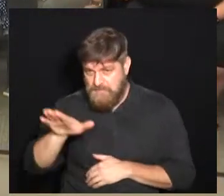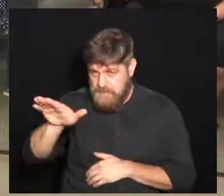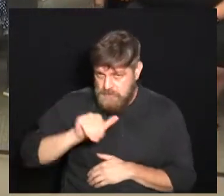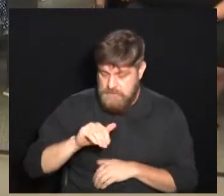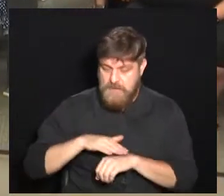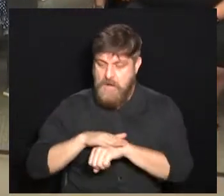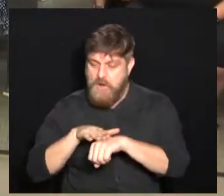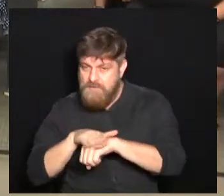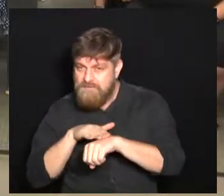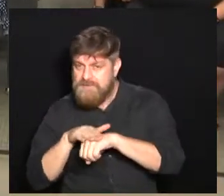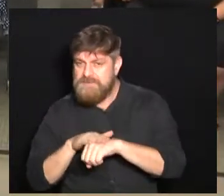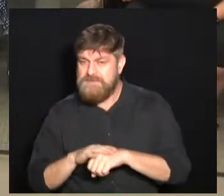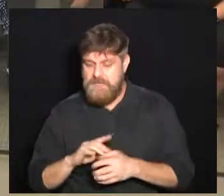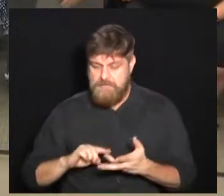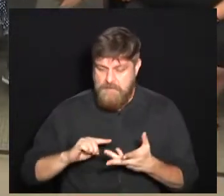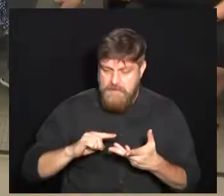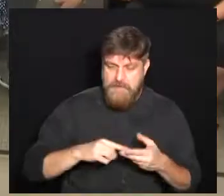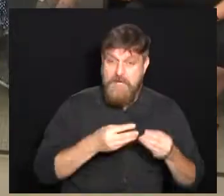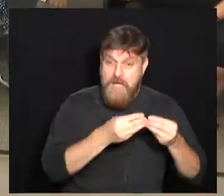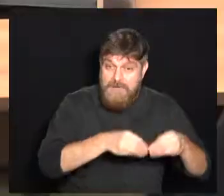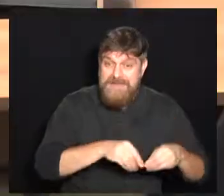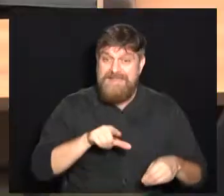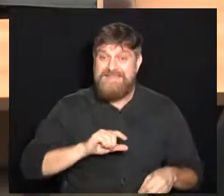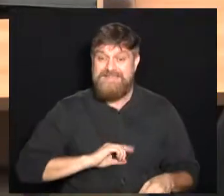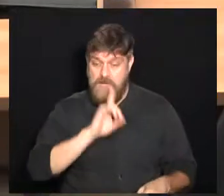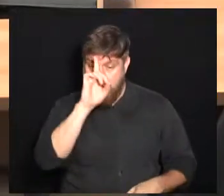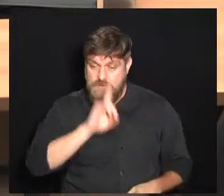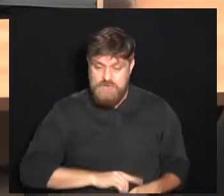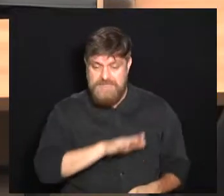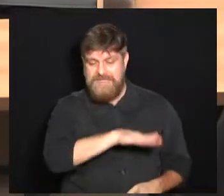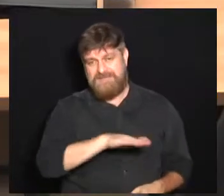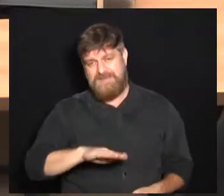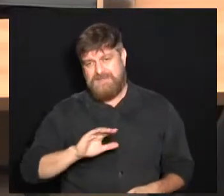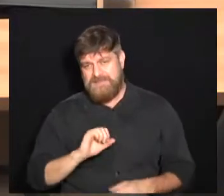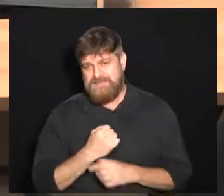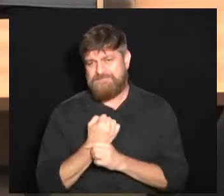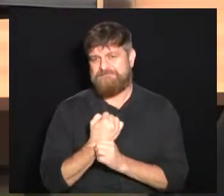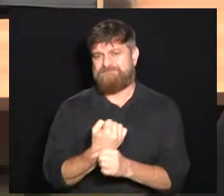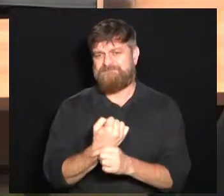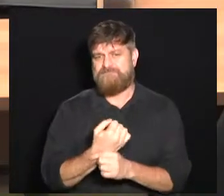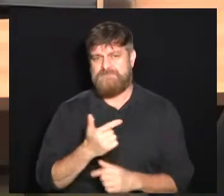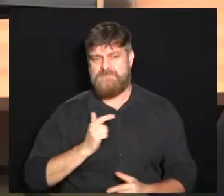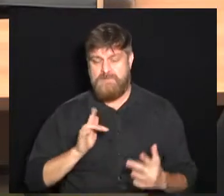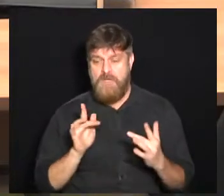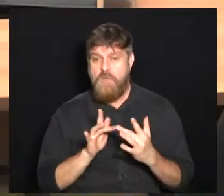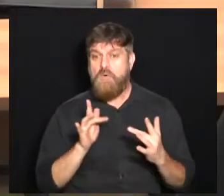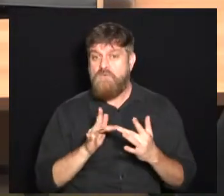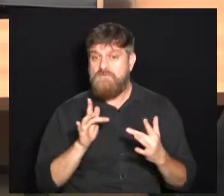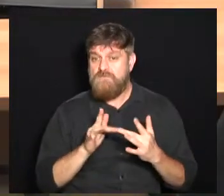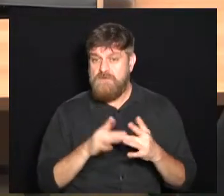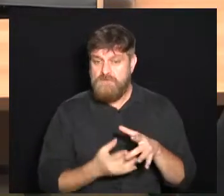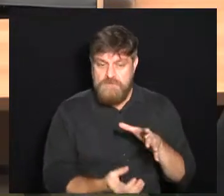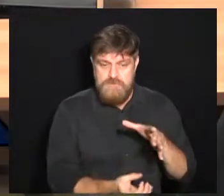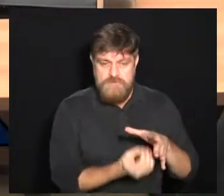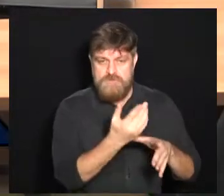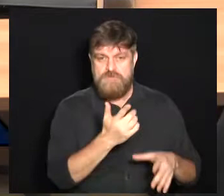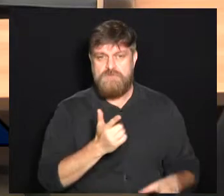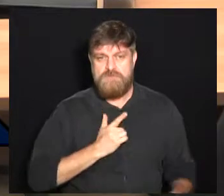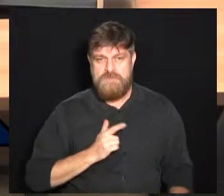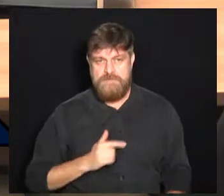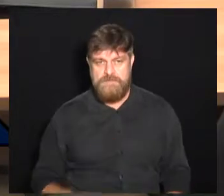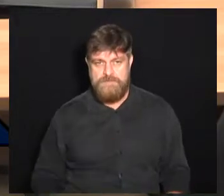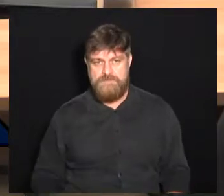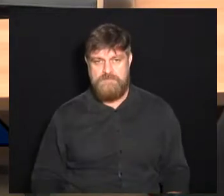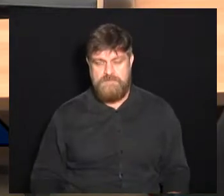ela, falar dos prejuízos e da garantia de direito que essas crianças têm e do vínculo que elas construíram, e, nesse sentido,